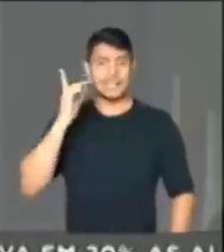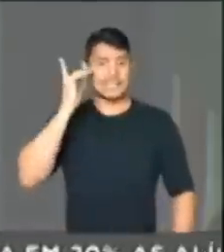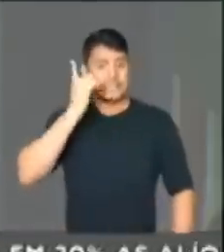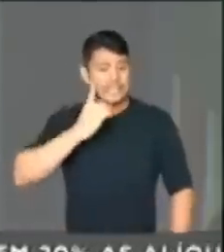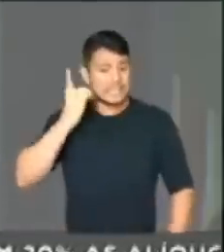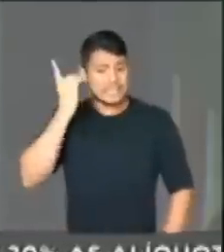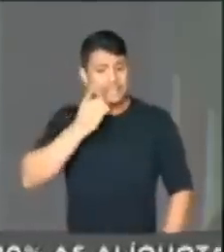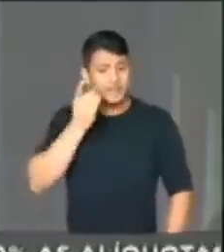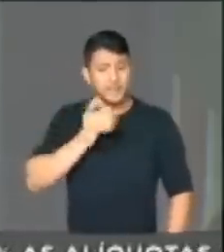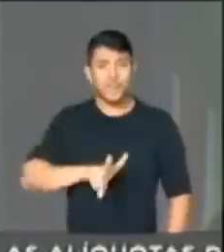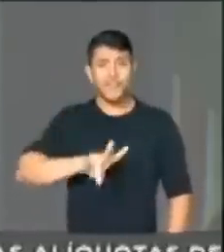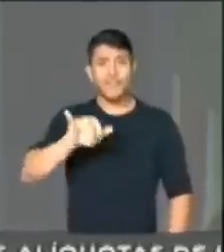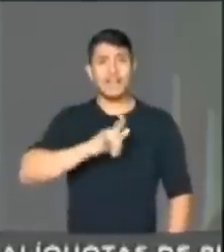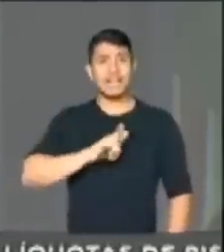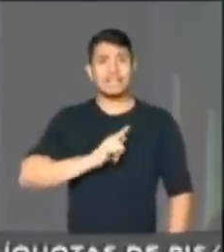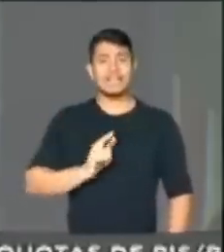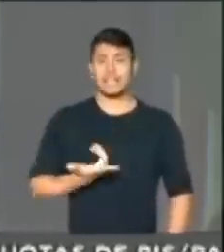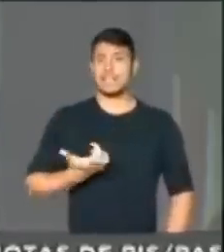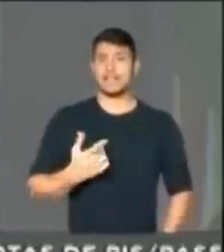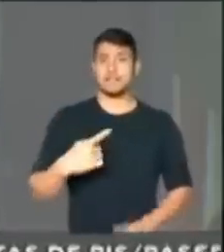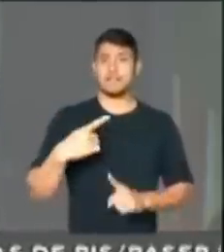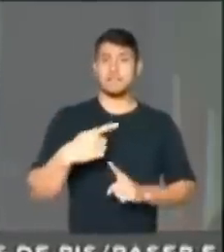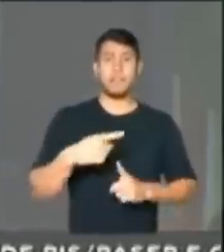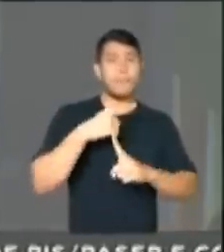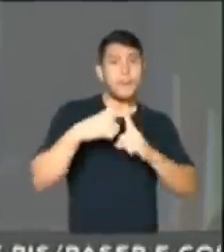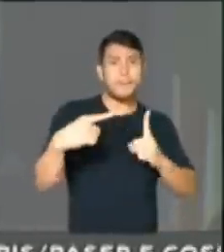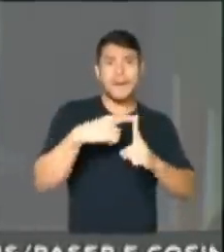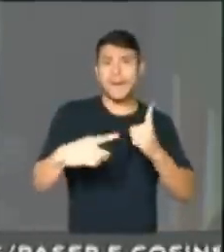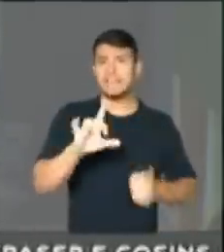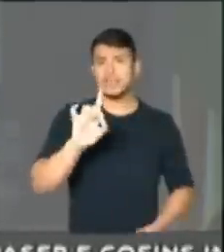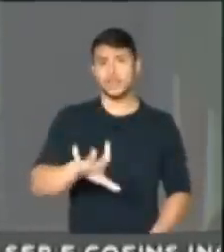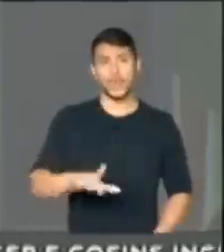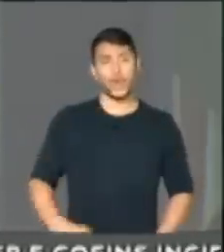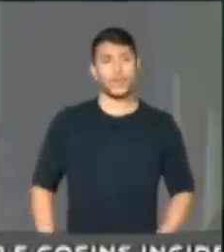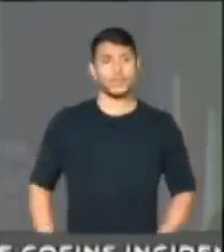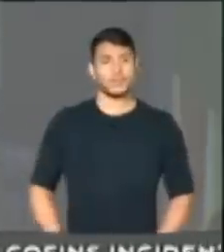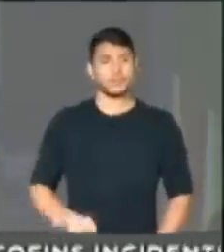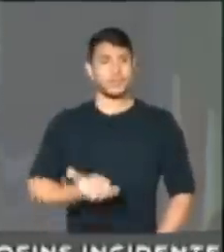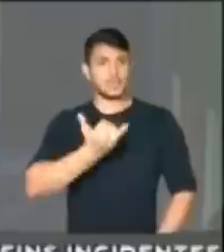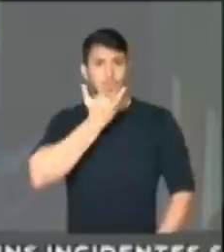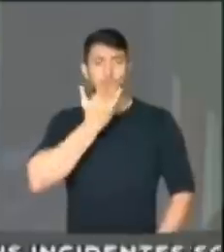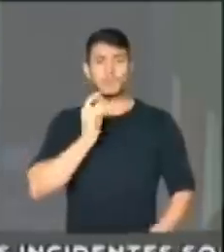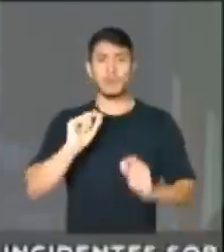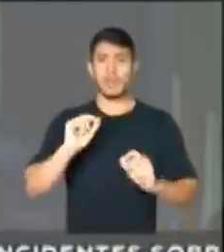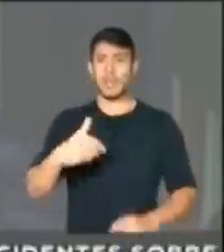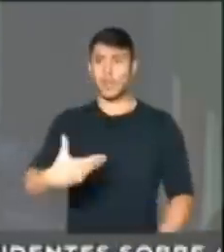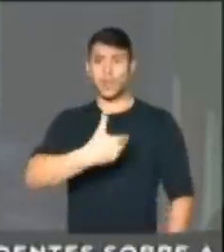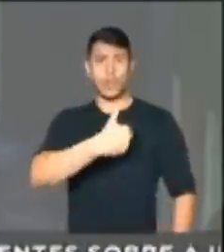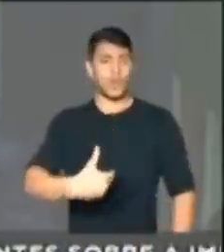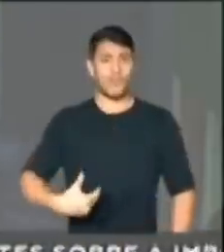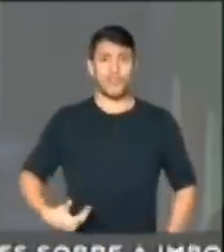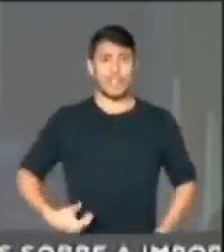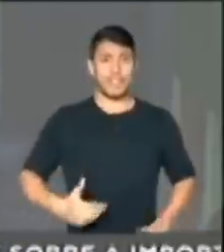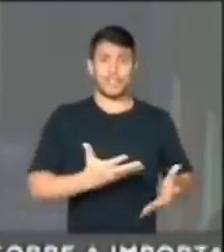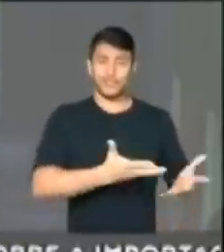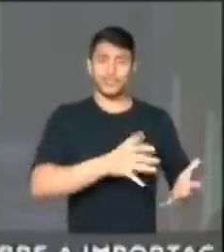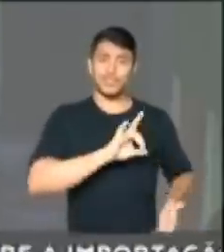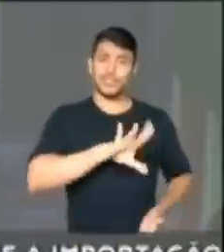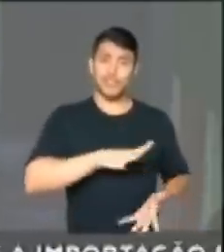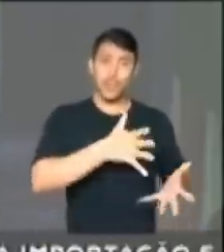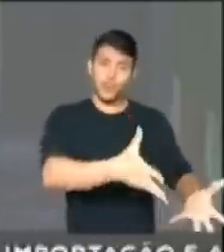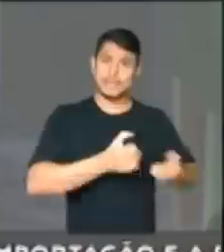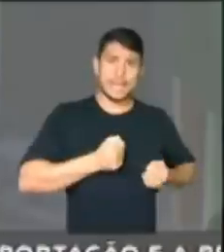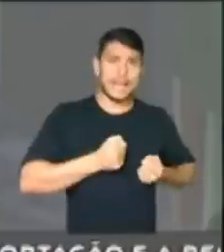uma parte do negócio, deputado Pedro Kizai. Este é o governo do Dacá, porque o toma lá está